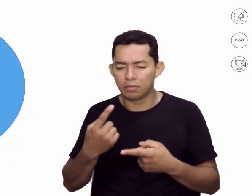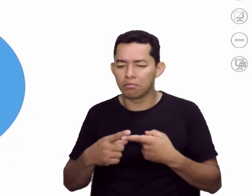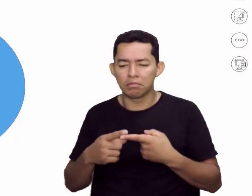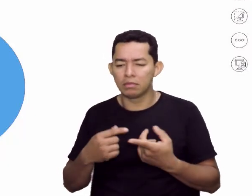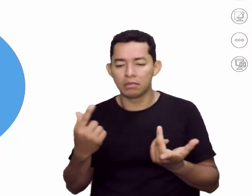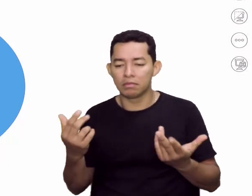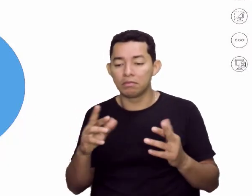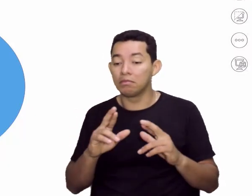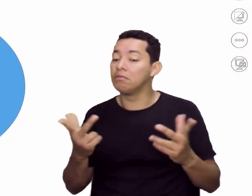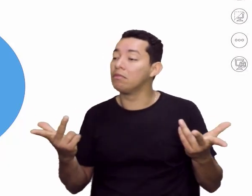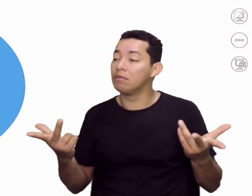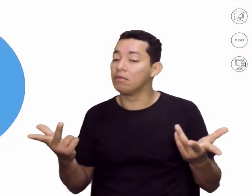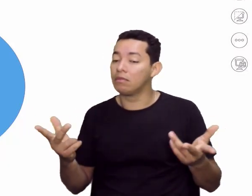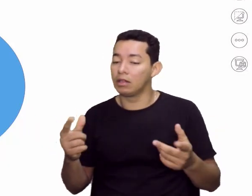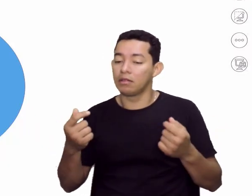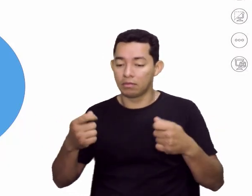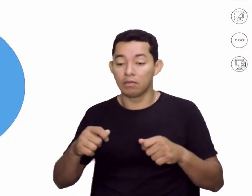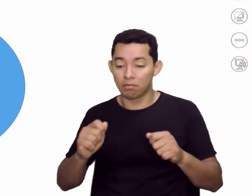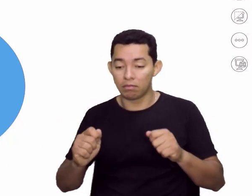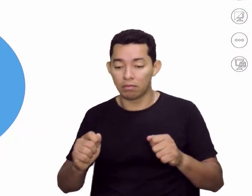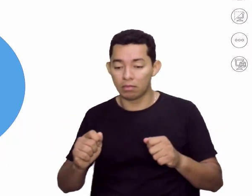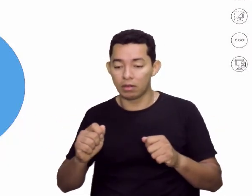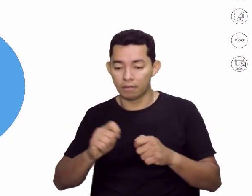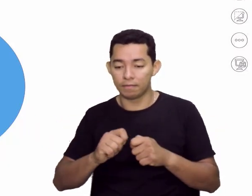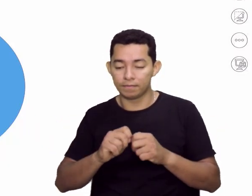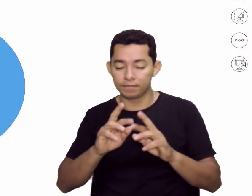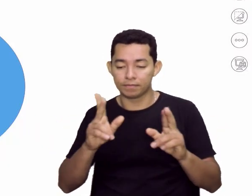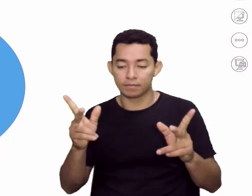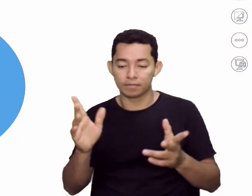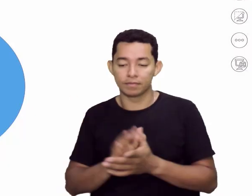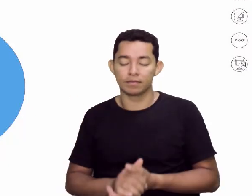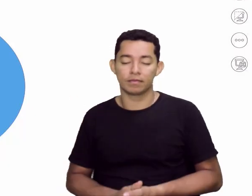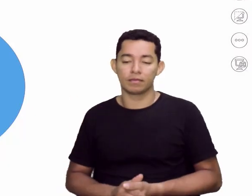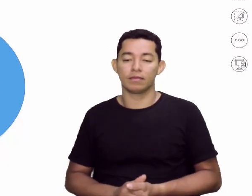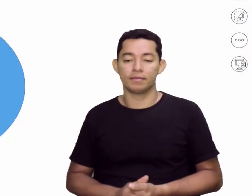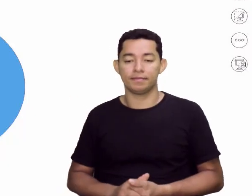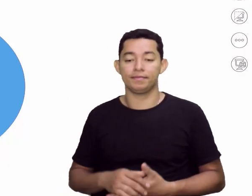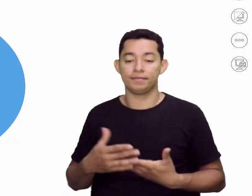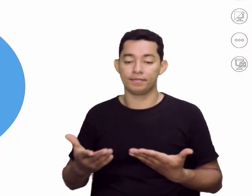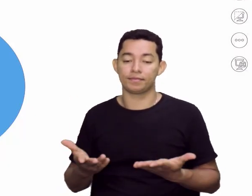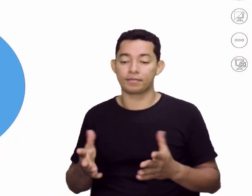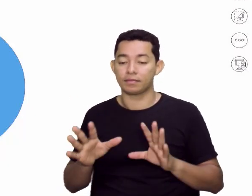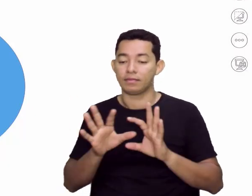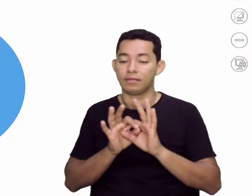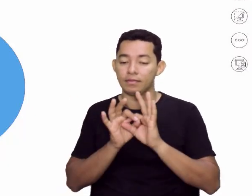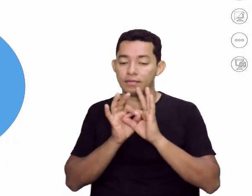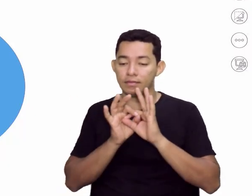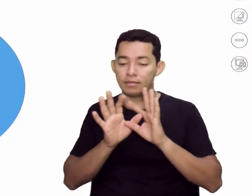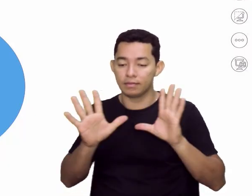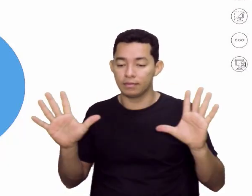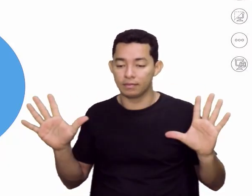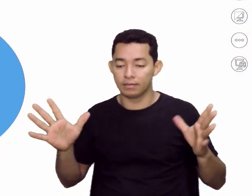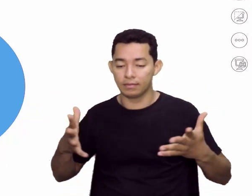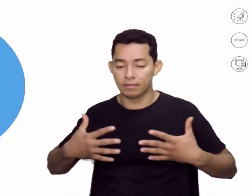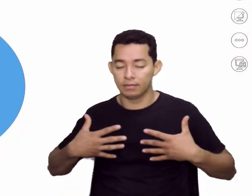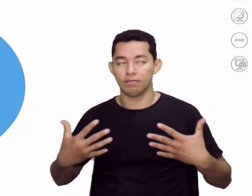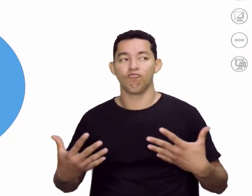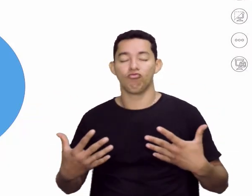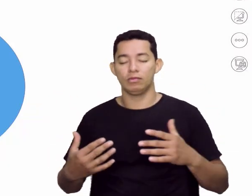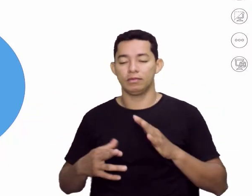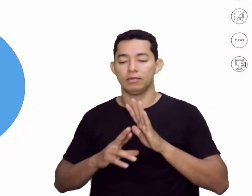totalmente diferente? Né? Quem vai julgar? Então, a liberdade de expressão ficou representada